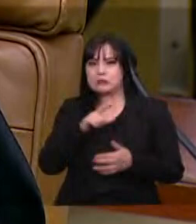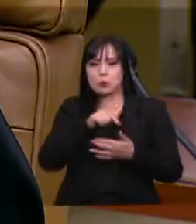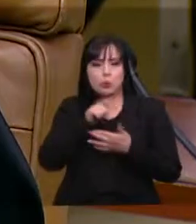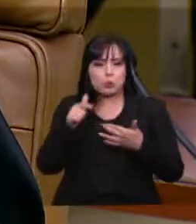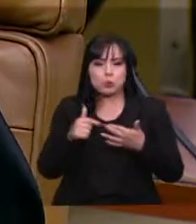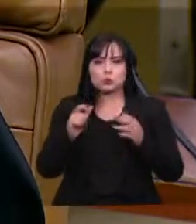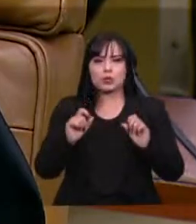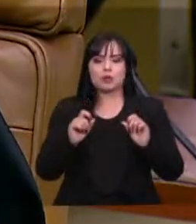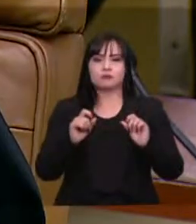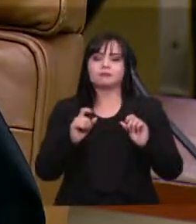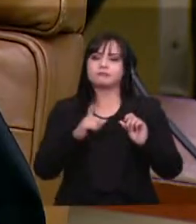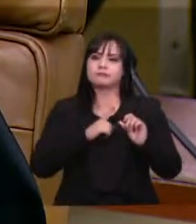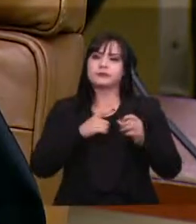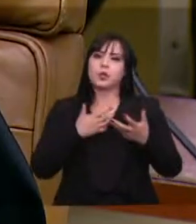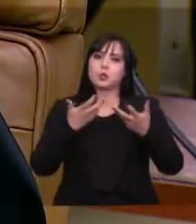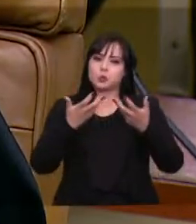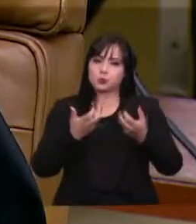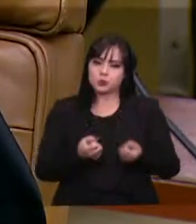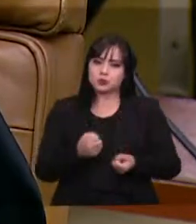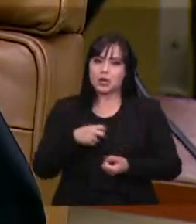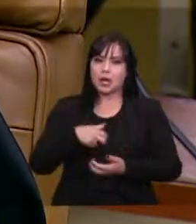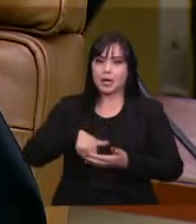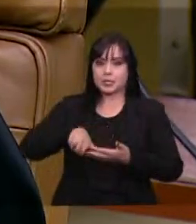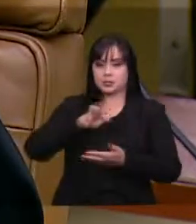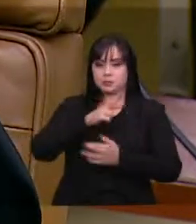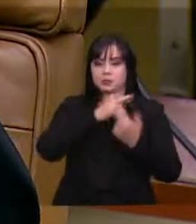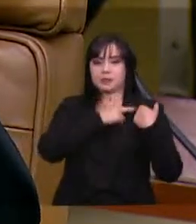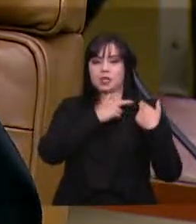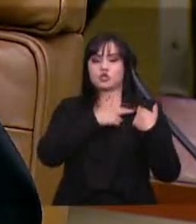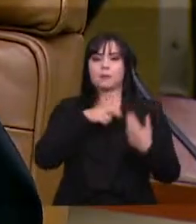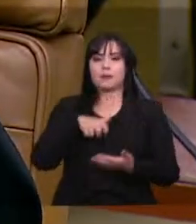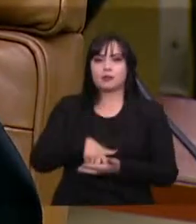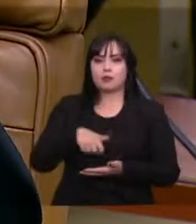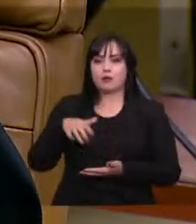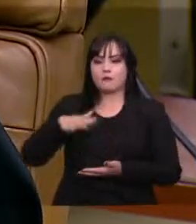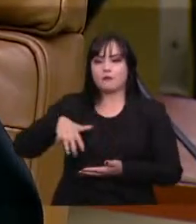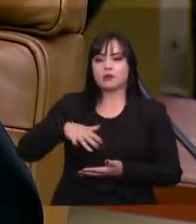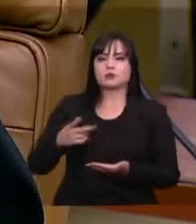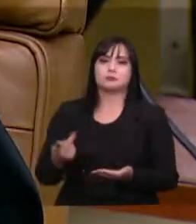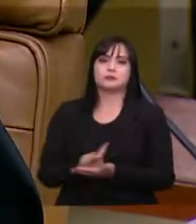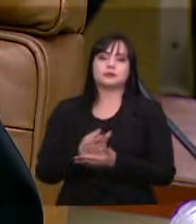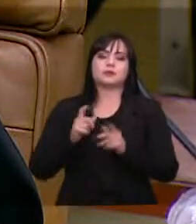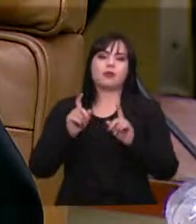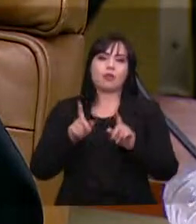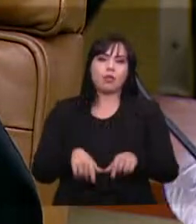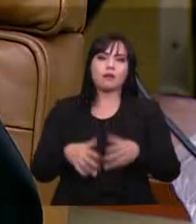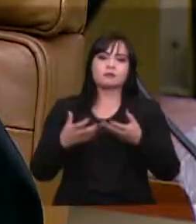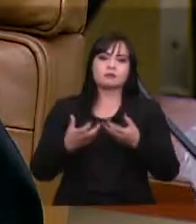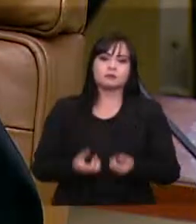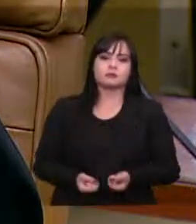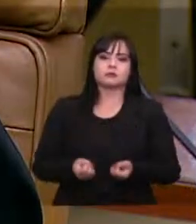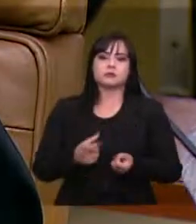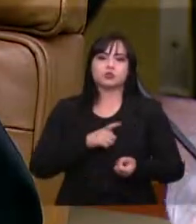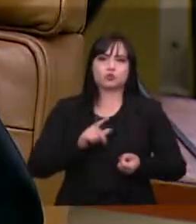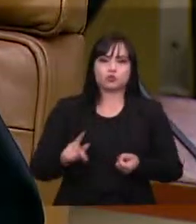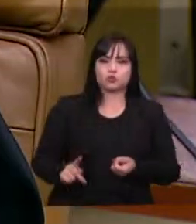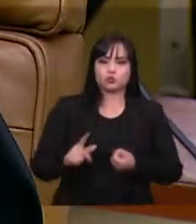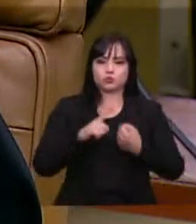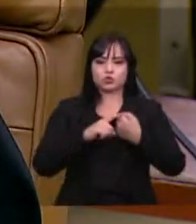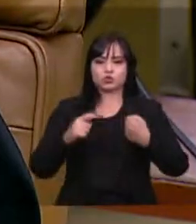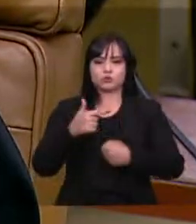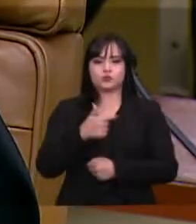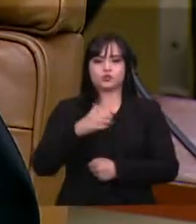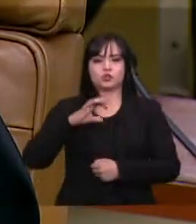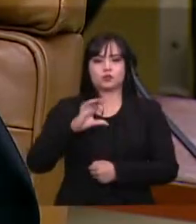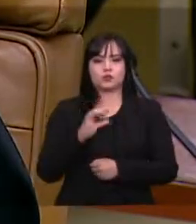o que autoriza a imputação da responsabilidade penal por Tais fatos o que aliás autorizado pelo preceito contido no artigo